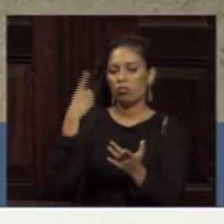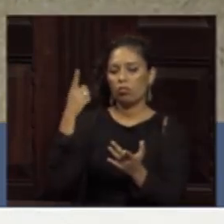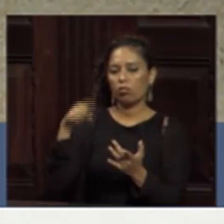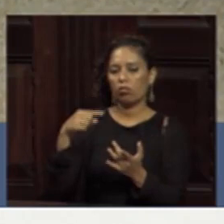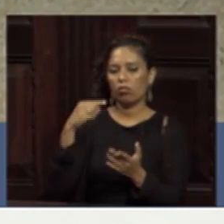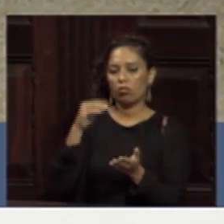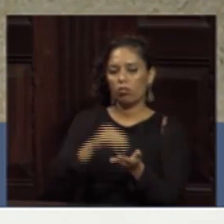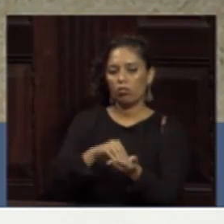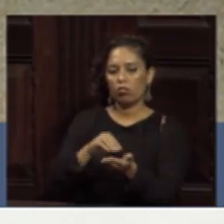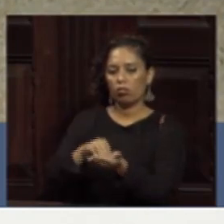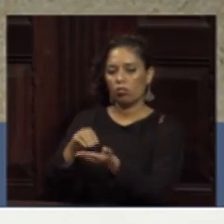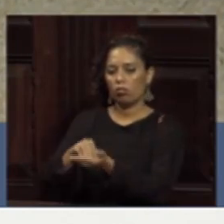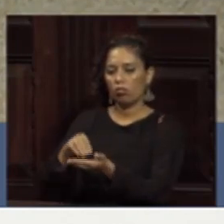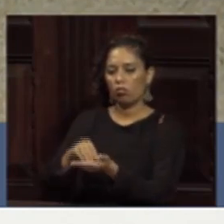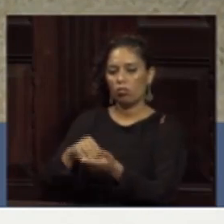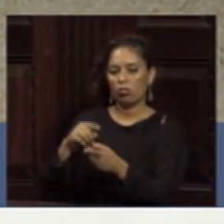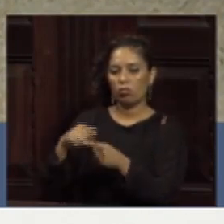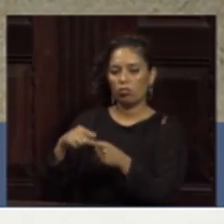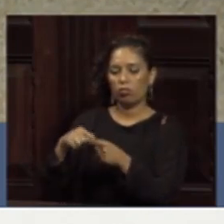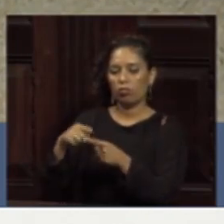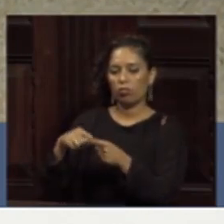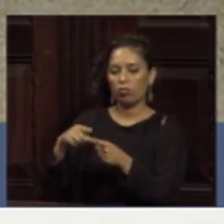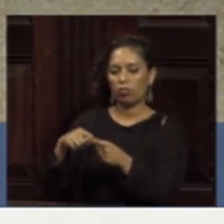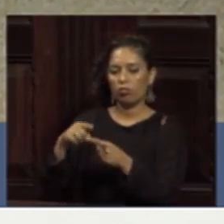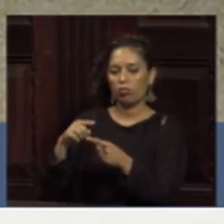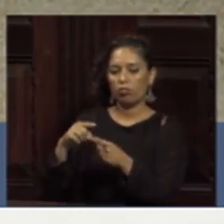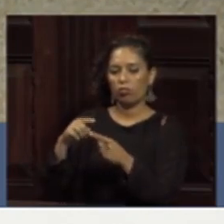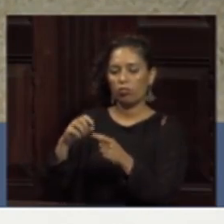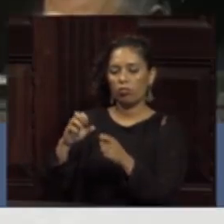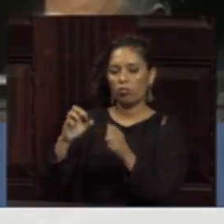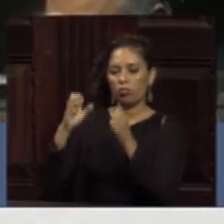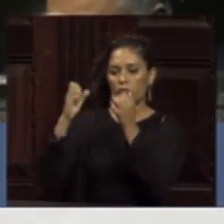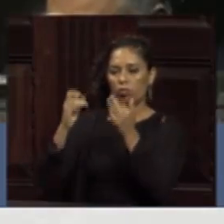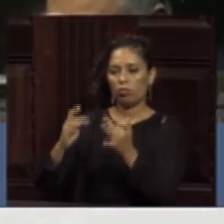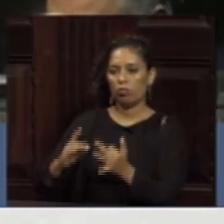numa atividade, nesse momento, em Maricá, relacionada ao Dia Internacional da Mulher.